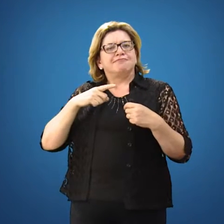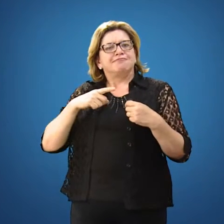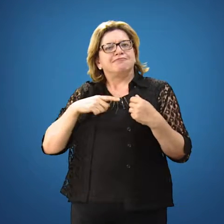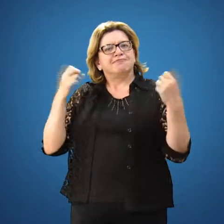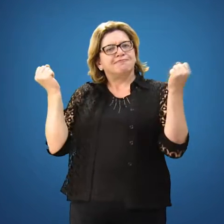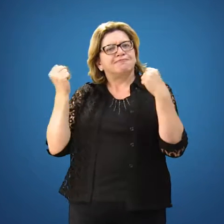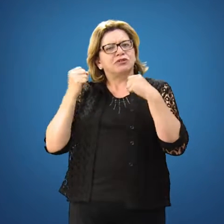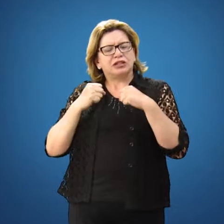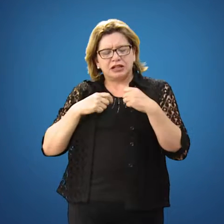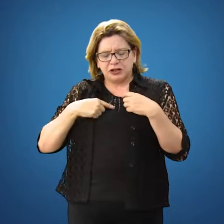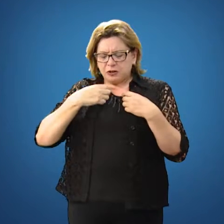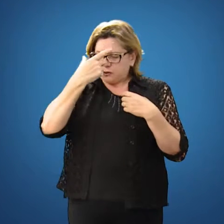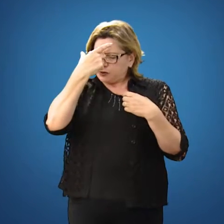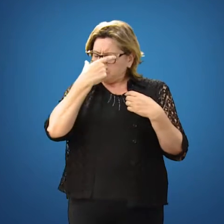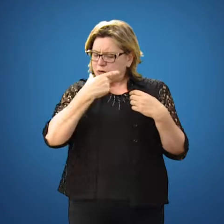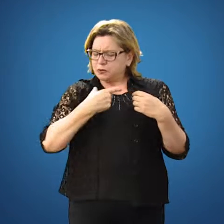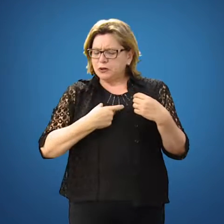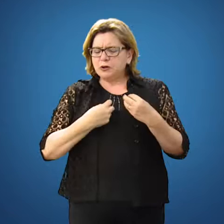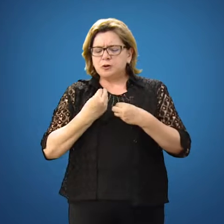de autoimagem, de